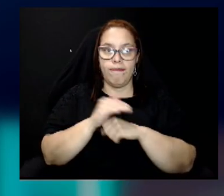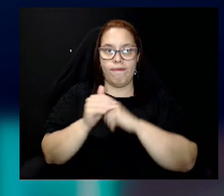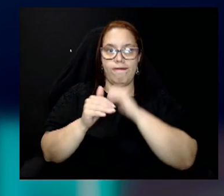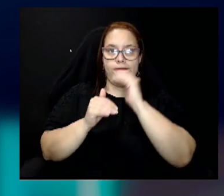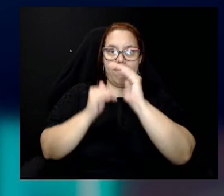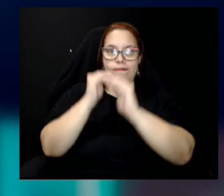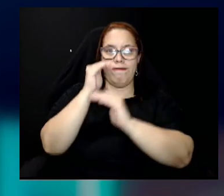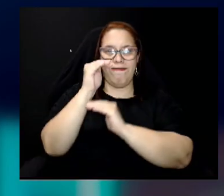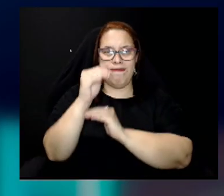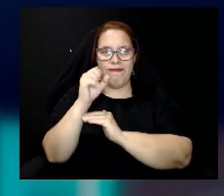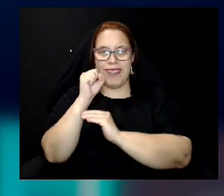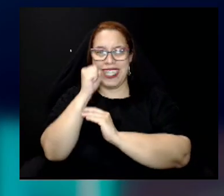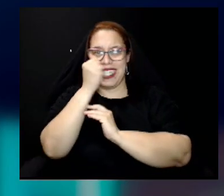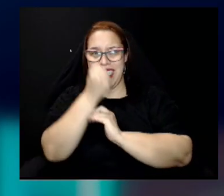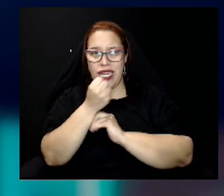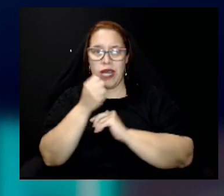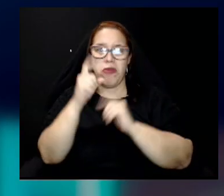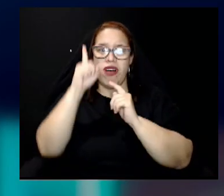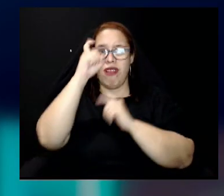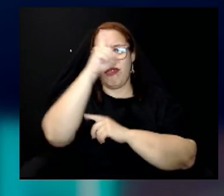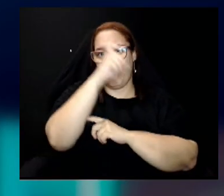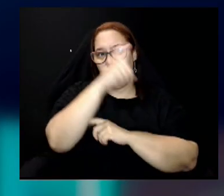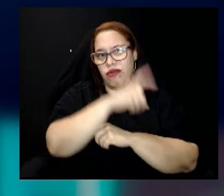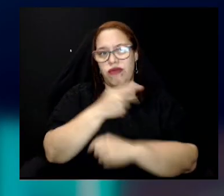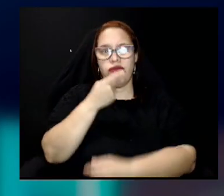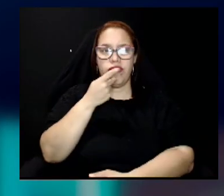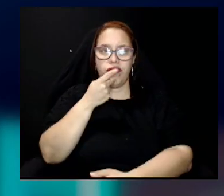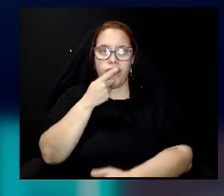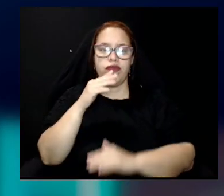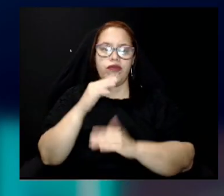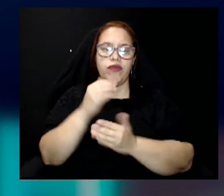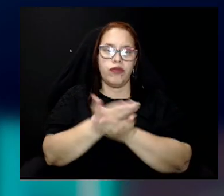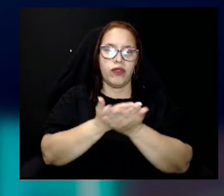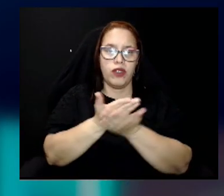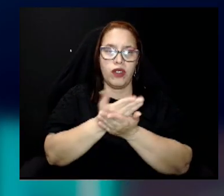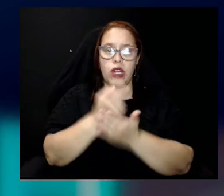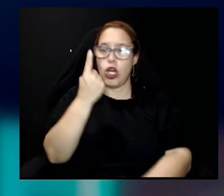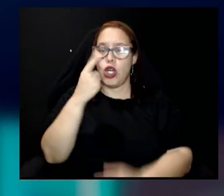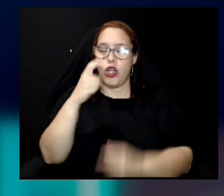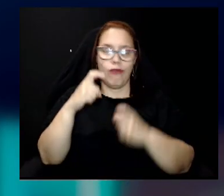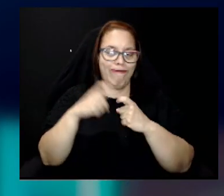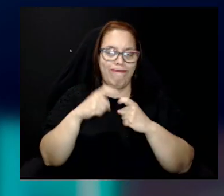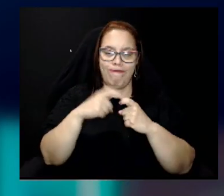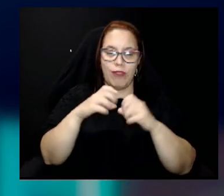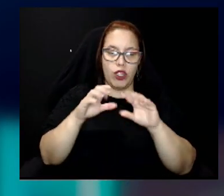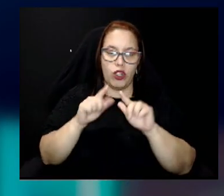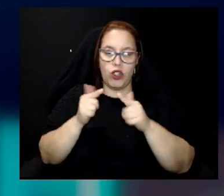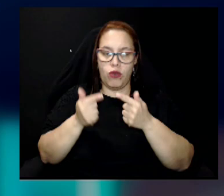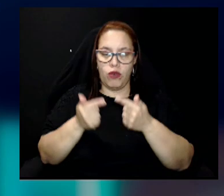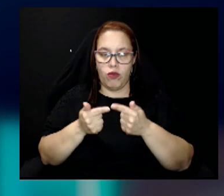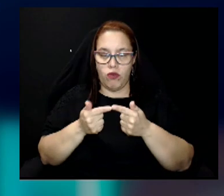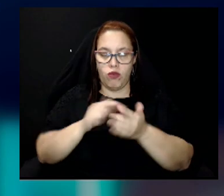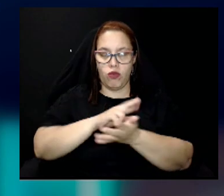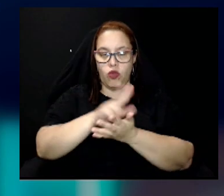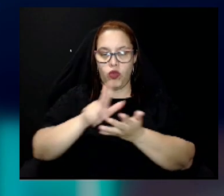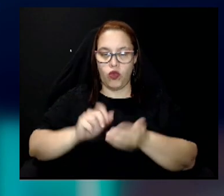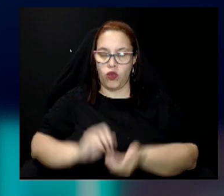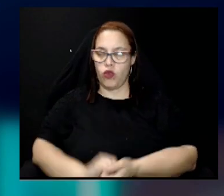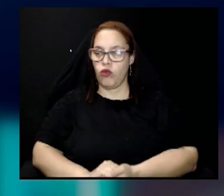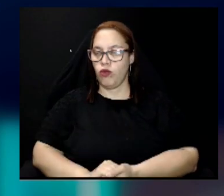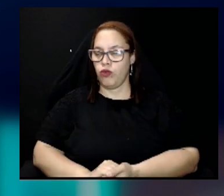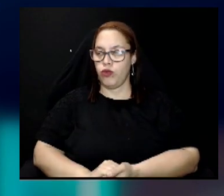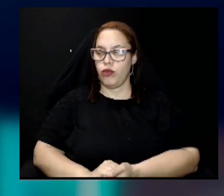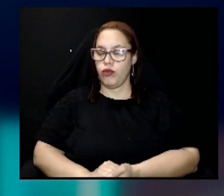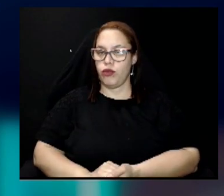mais comprometida, e a gente vai falar aqui que o tratamento não é de um médico só, o tratamento é de uma equipe multiprofissional, né? Então, a